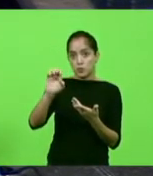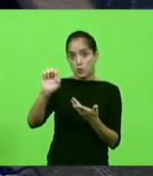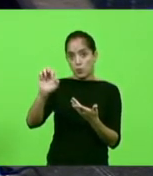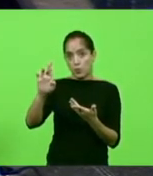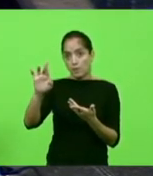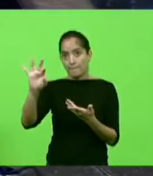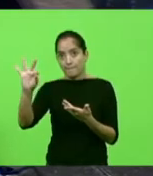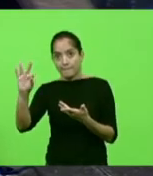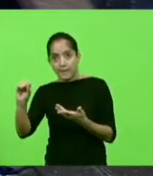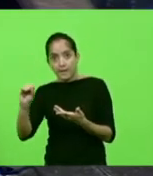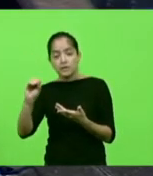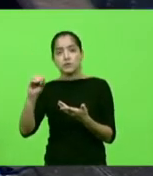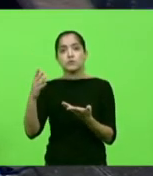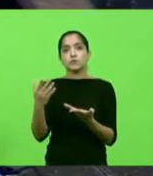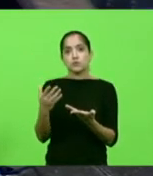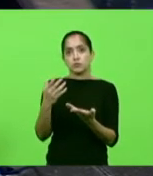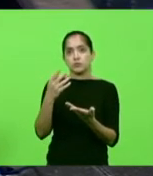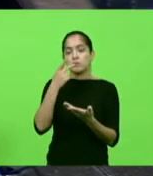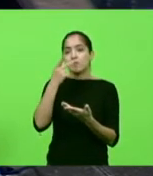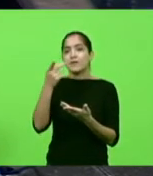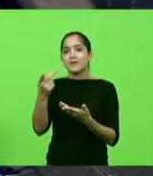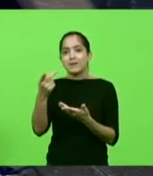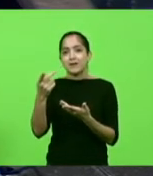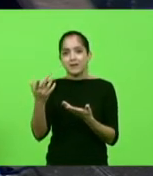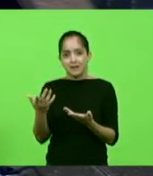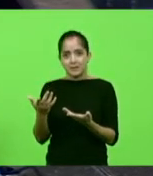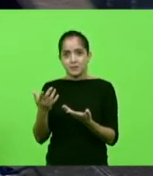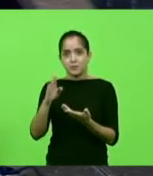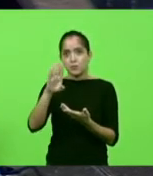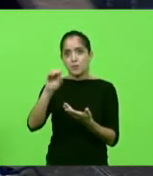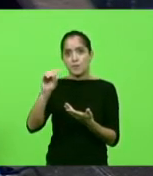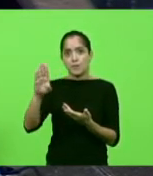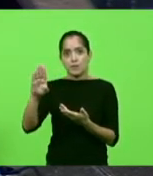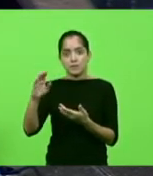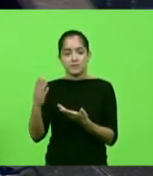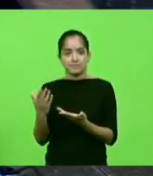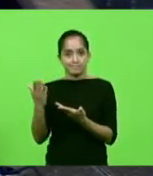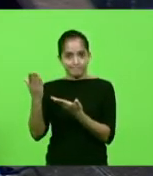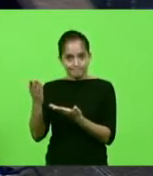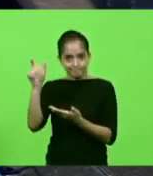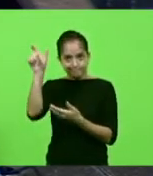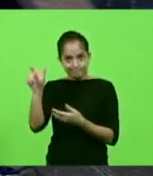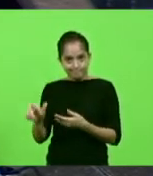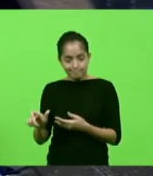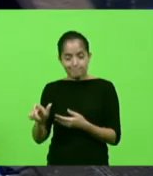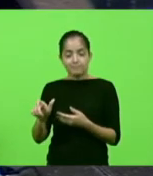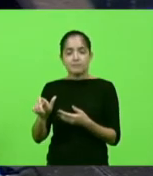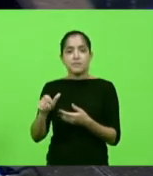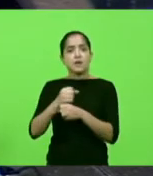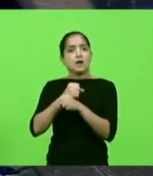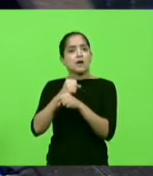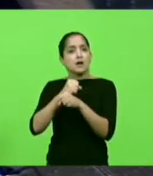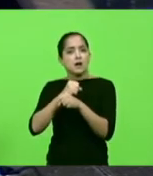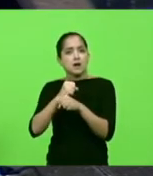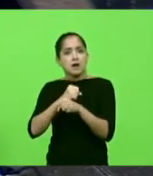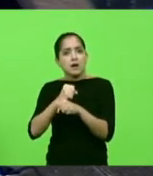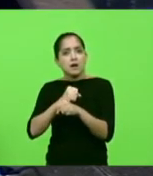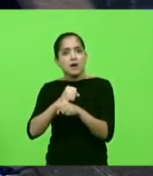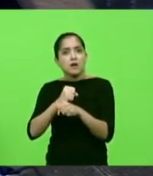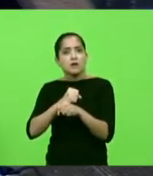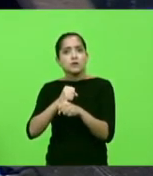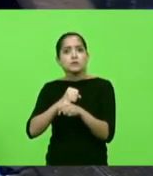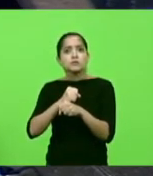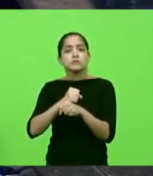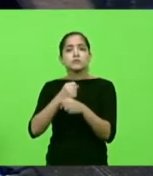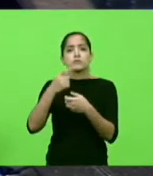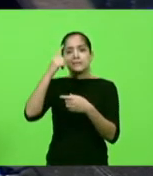Campos, ou como era chamado pelos seus adversários, o Bob Fields. Bob, ou Roberto, passou anos pregando no deserto de